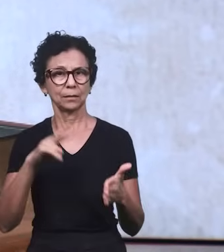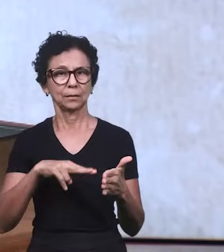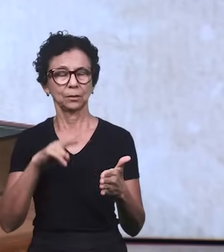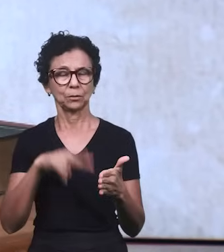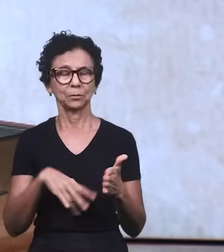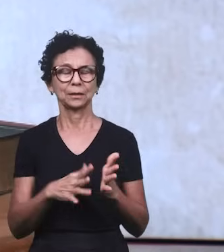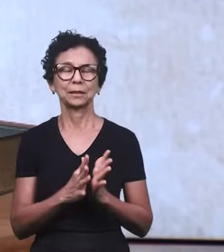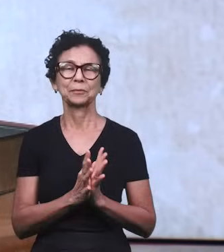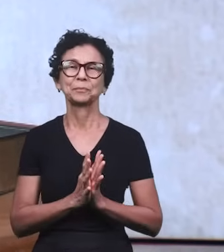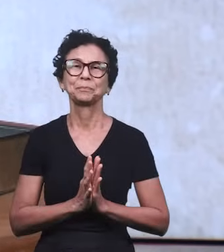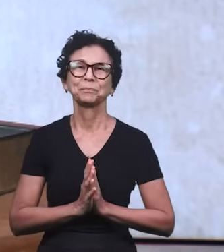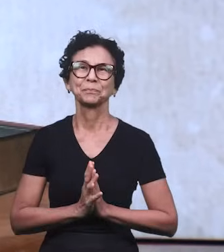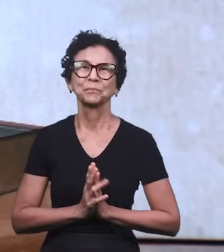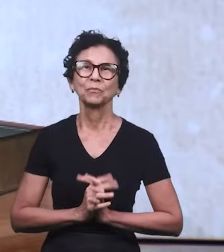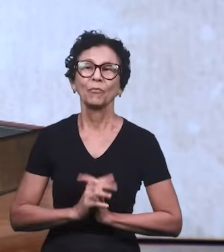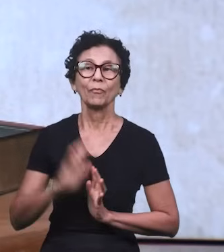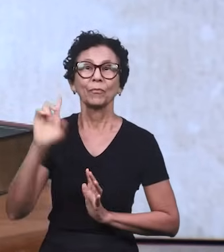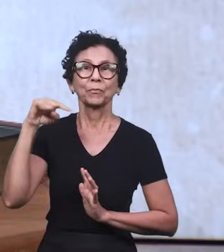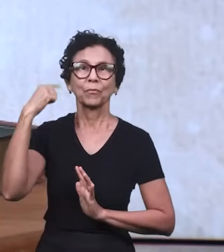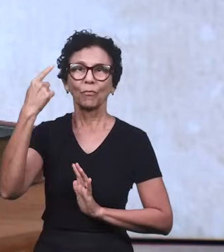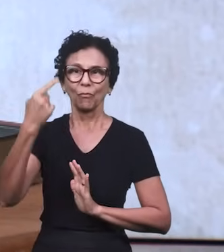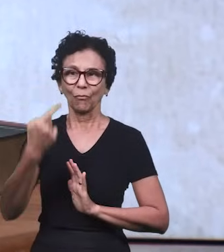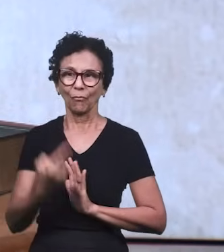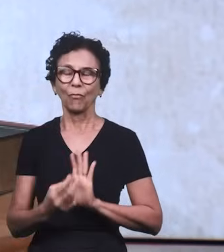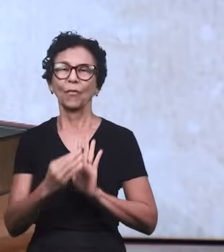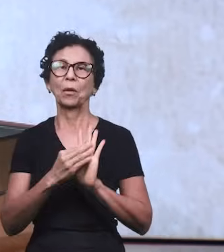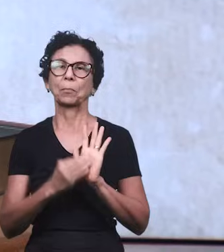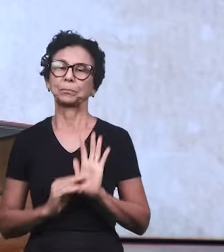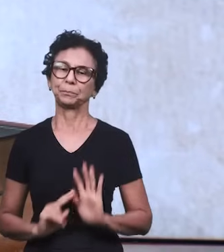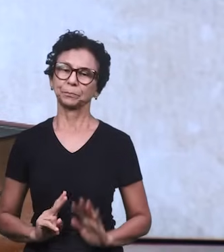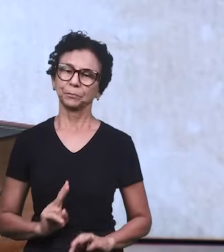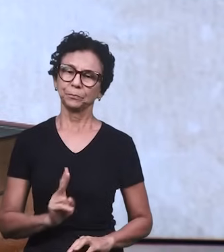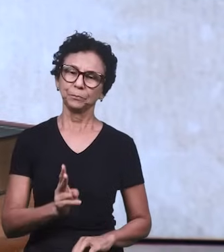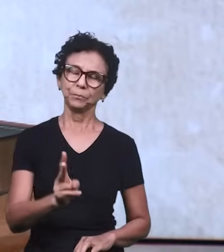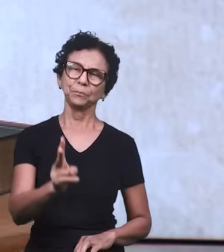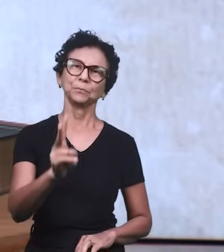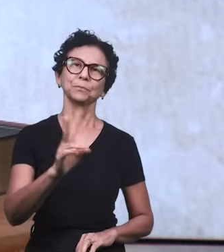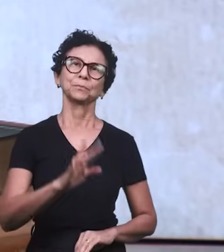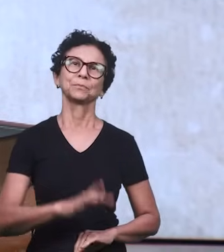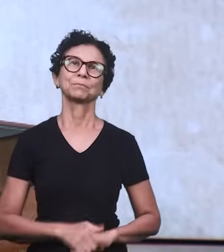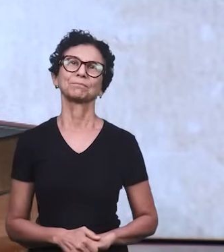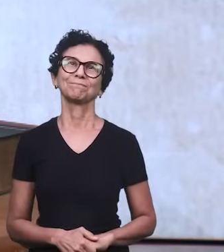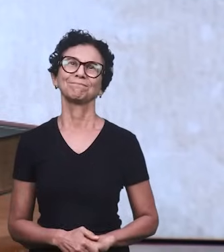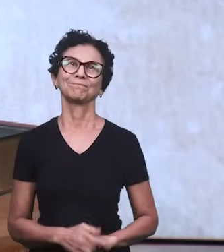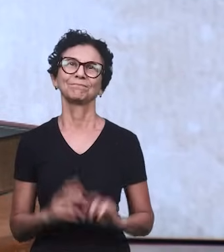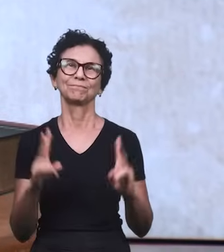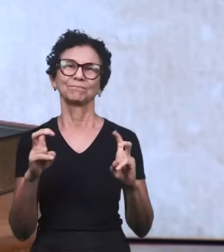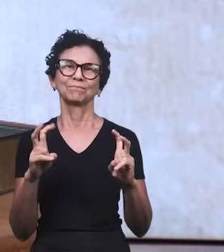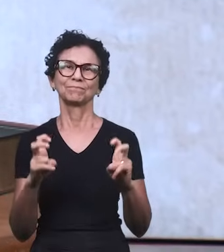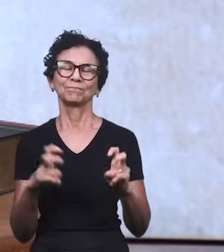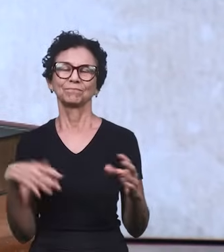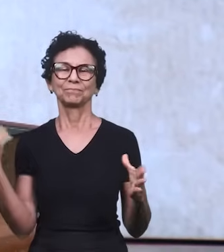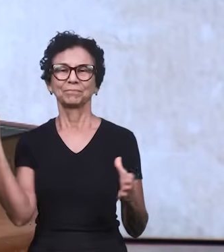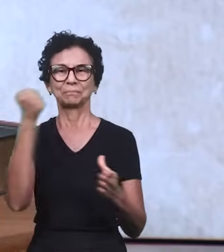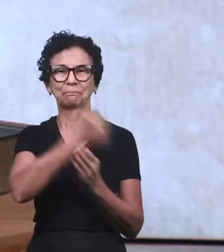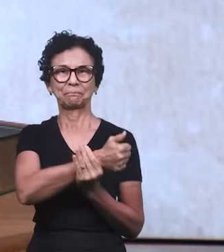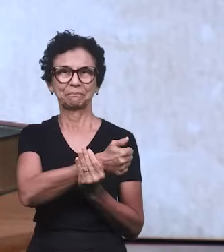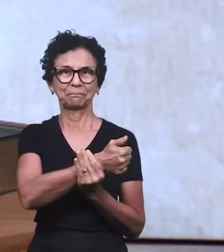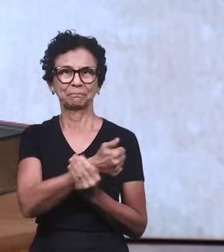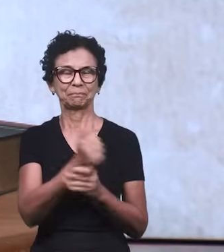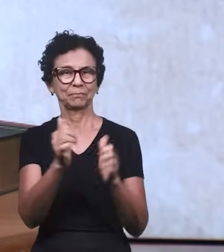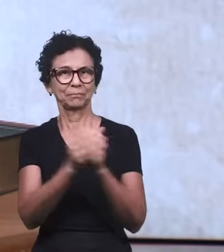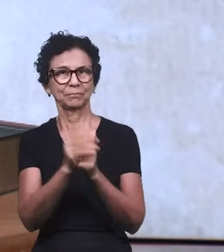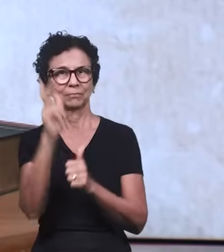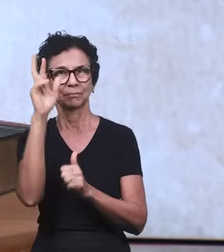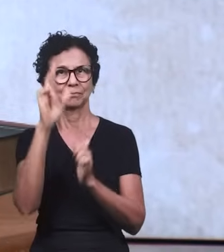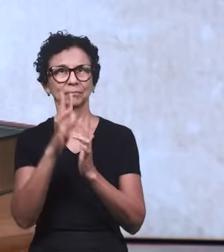Bíblia por hoje no próximo episódio nós continuamos falando a respeito da vida de Abraão Amém a